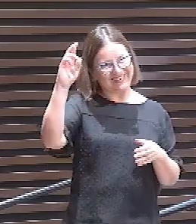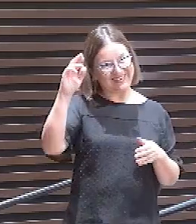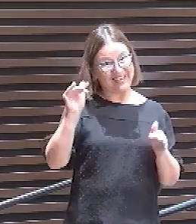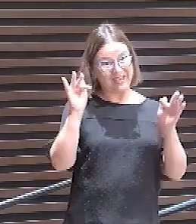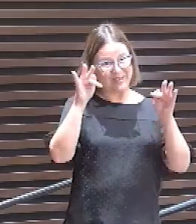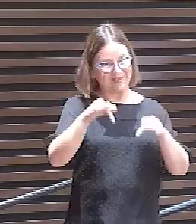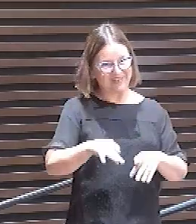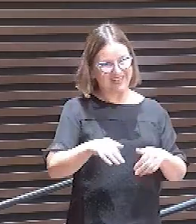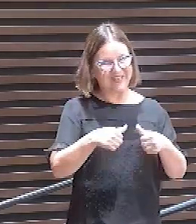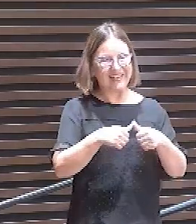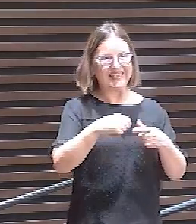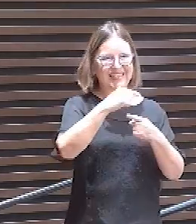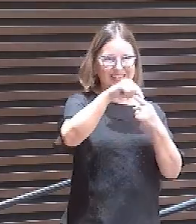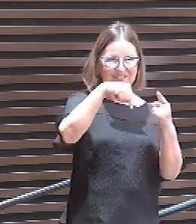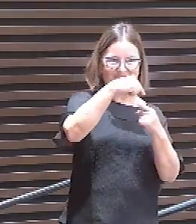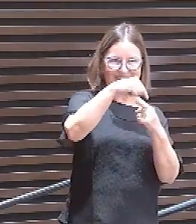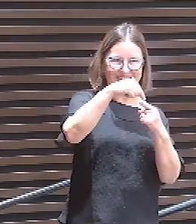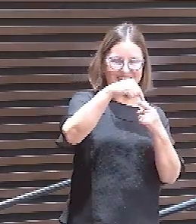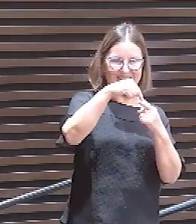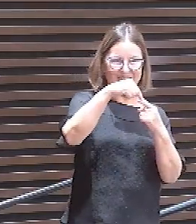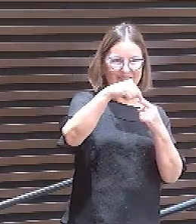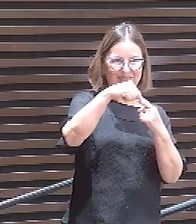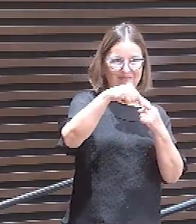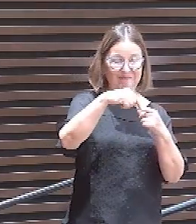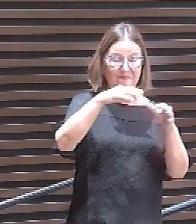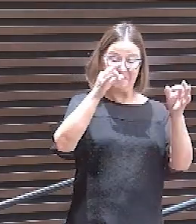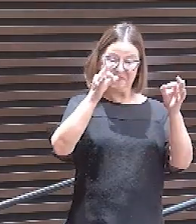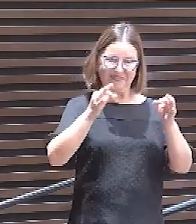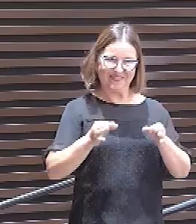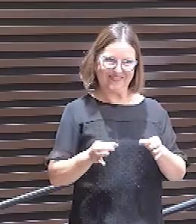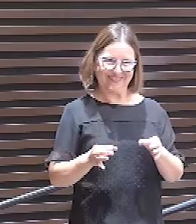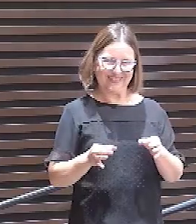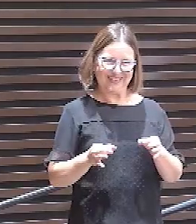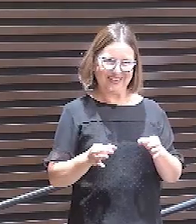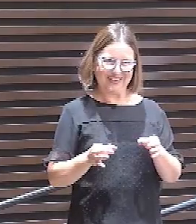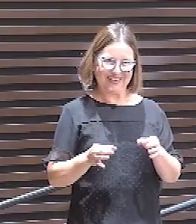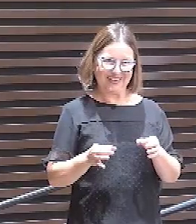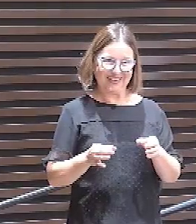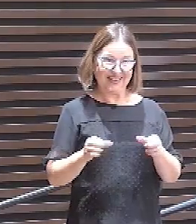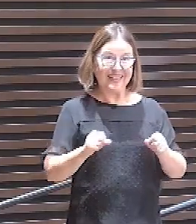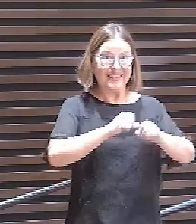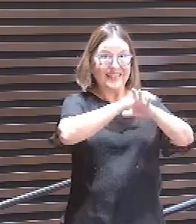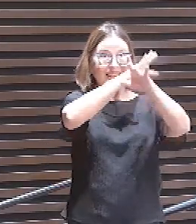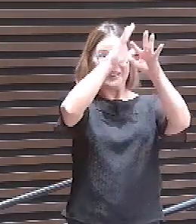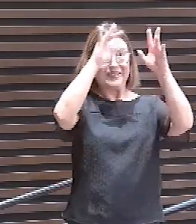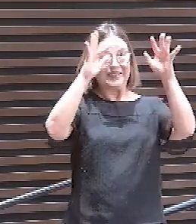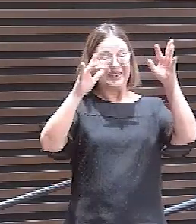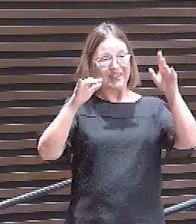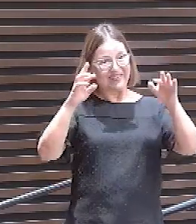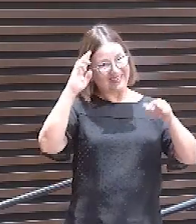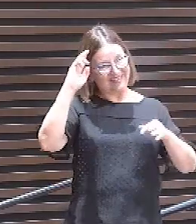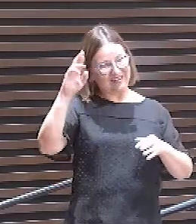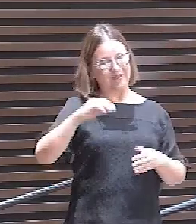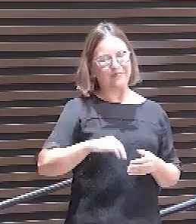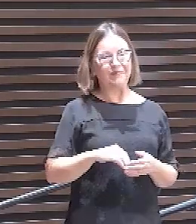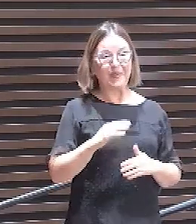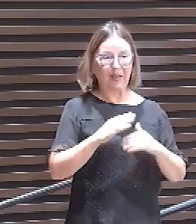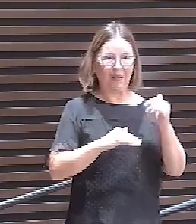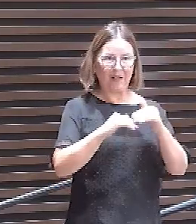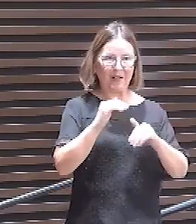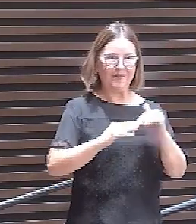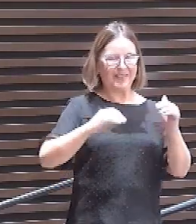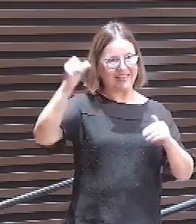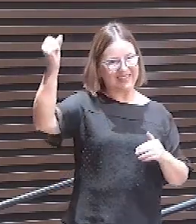esta santificação será perfeita na glorificação. A obra da graça de Deus, os